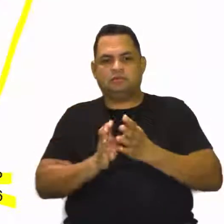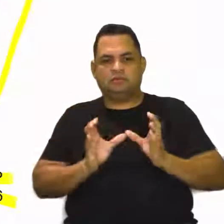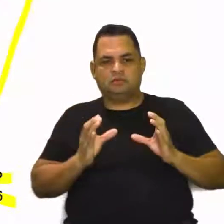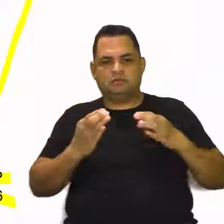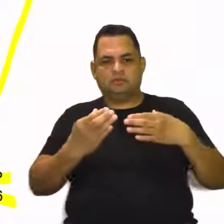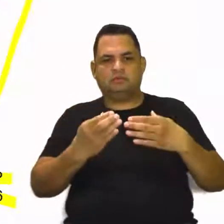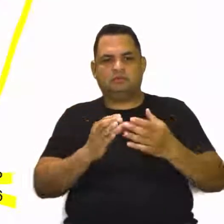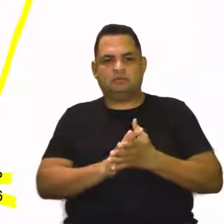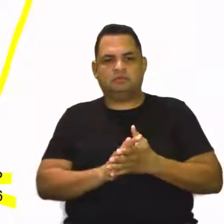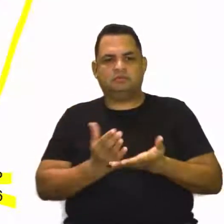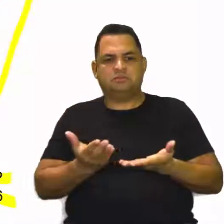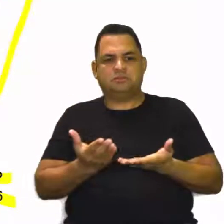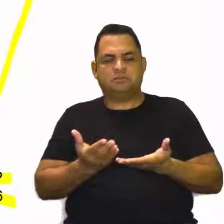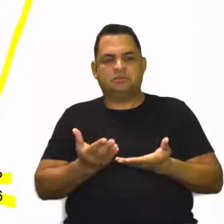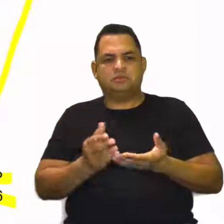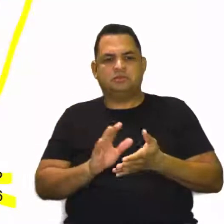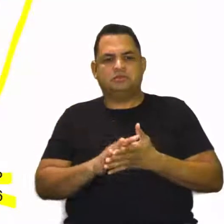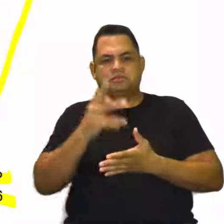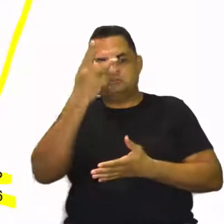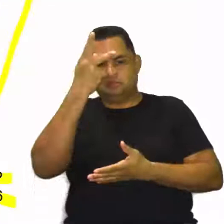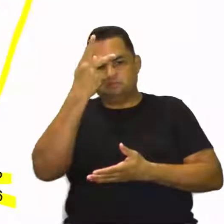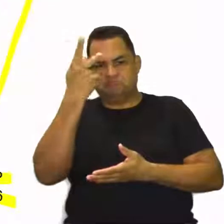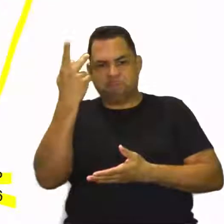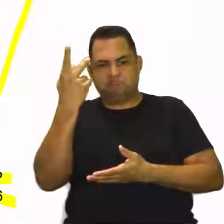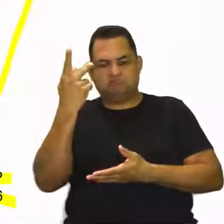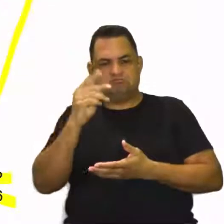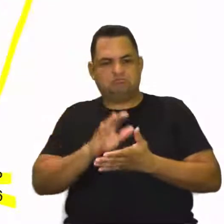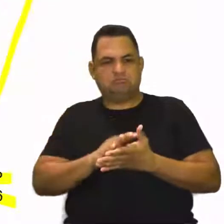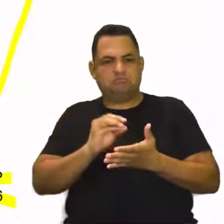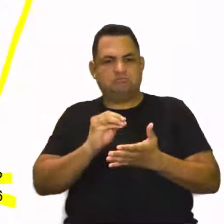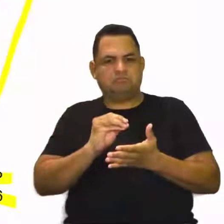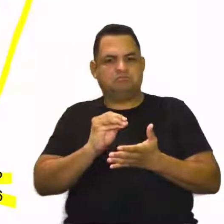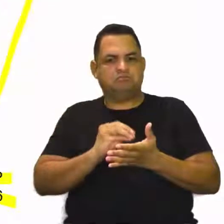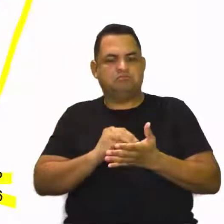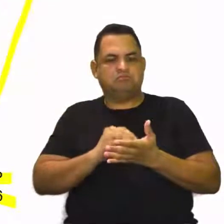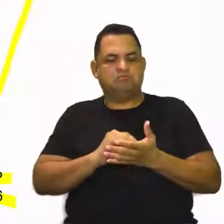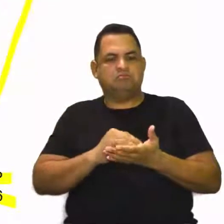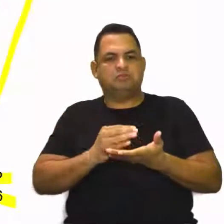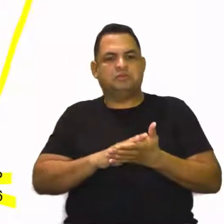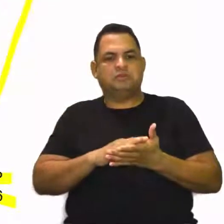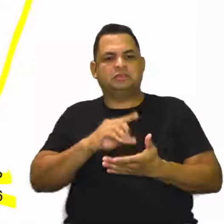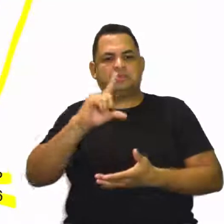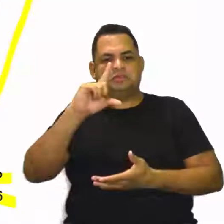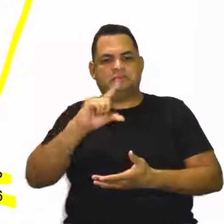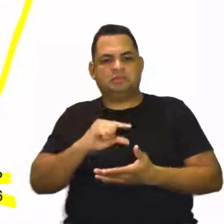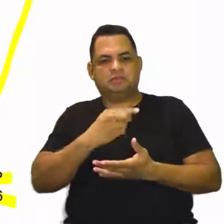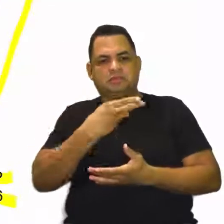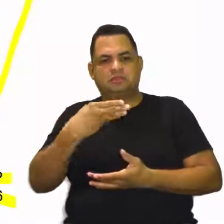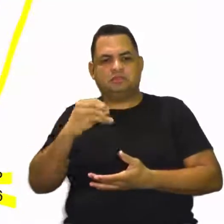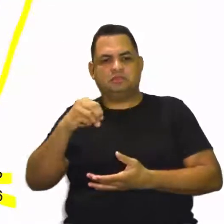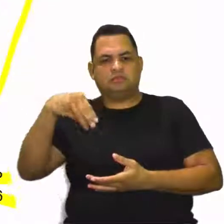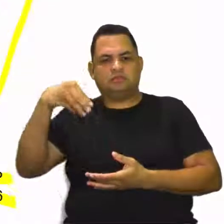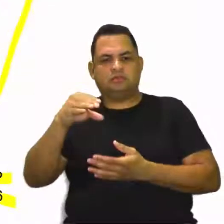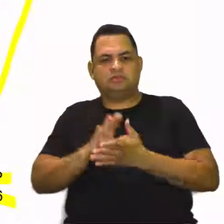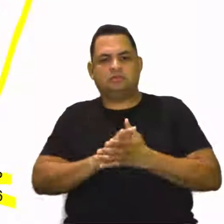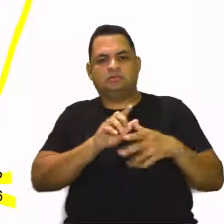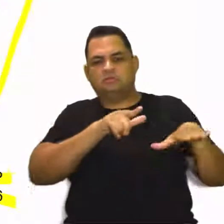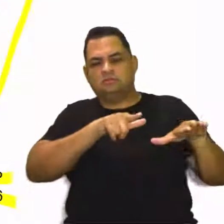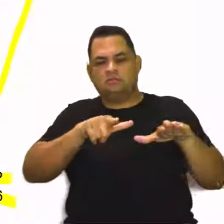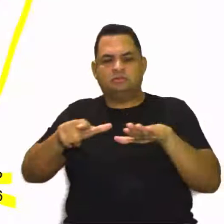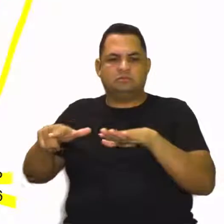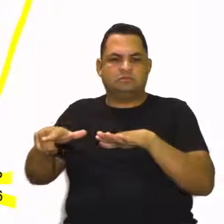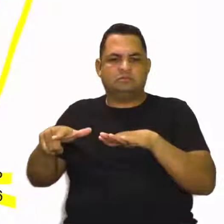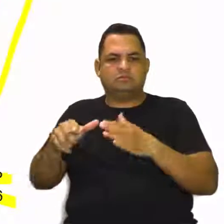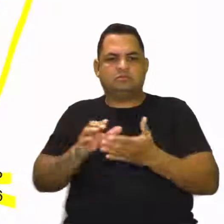mais inativos, né? Que fazem menos do que 300 minutos de atividade física aí por semana, né?